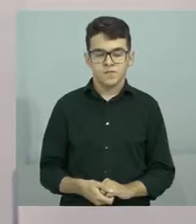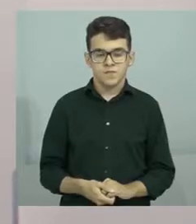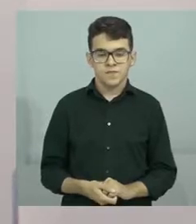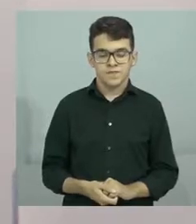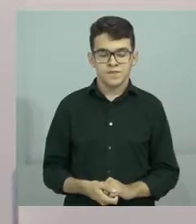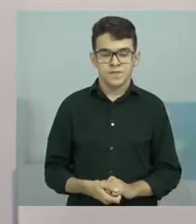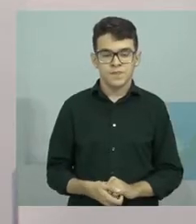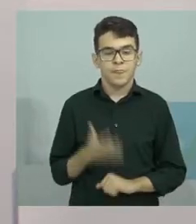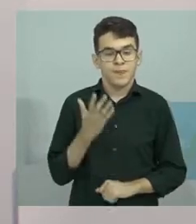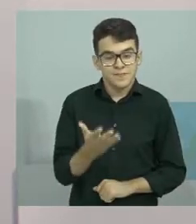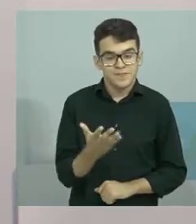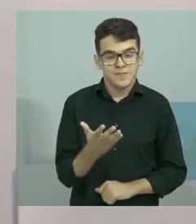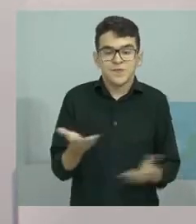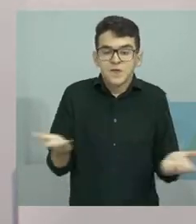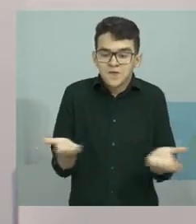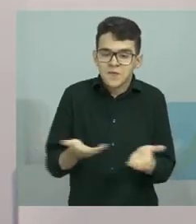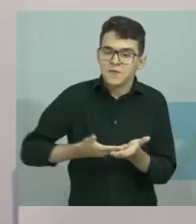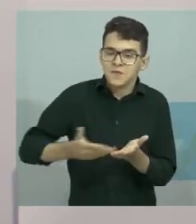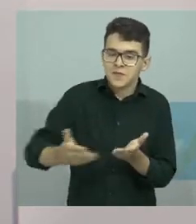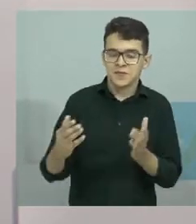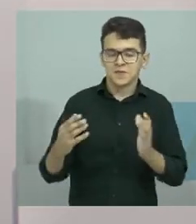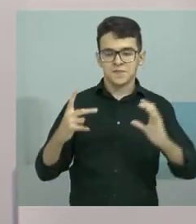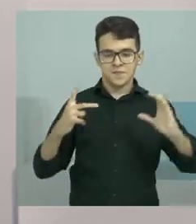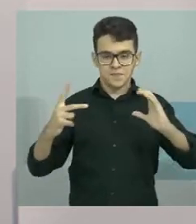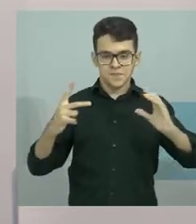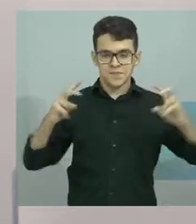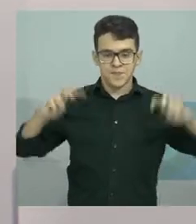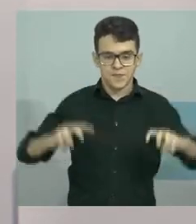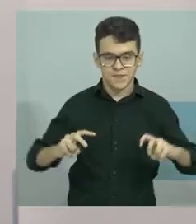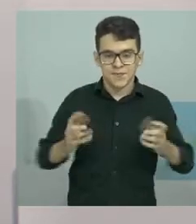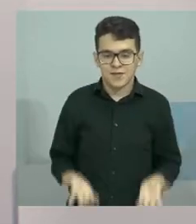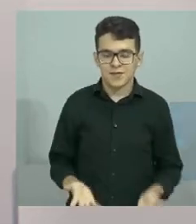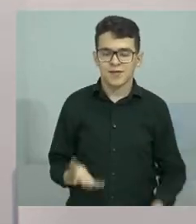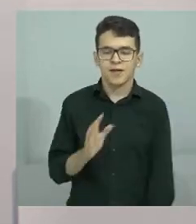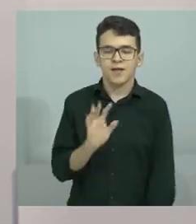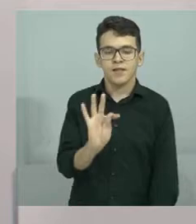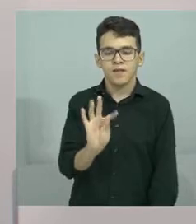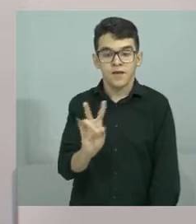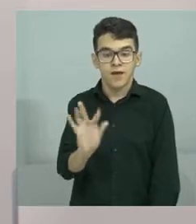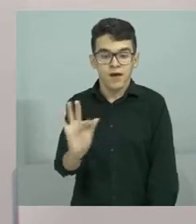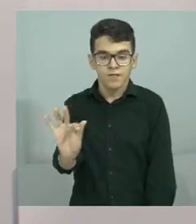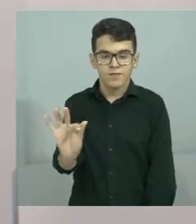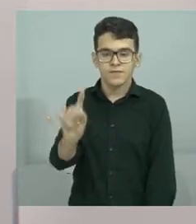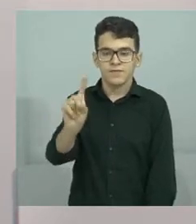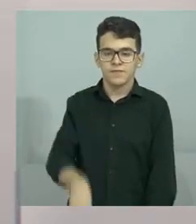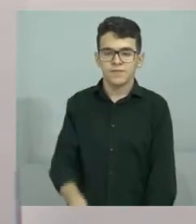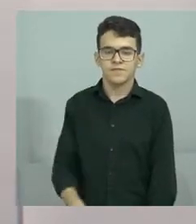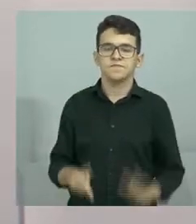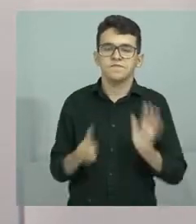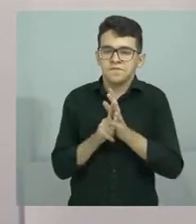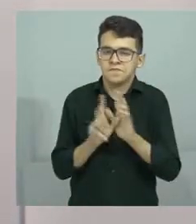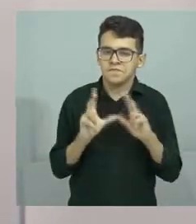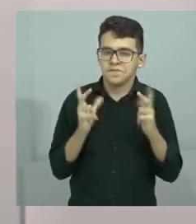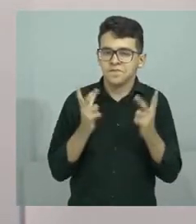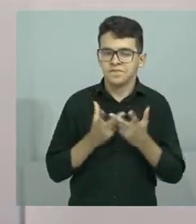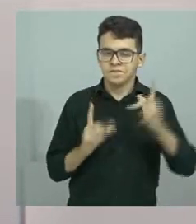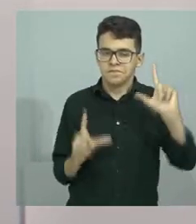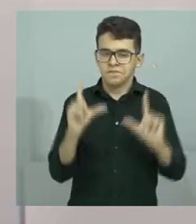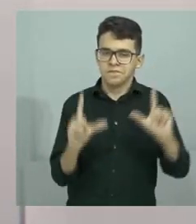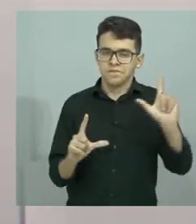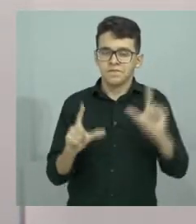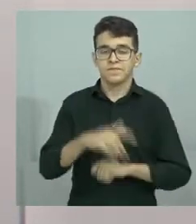Olá, estamos iniciando o plenário da cidade pela TV Fortaleza, a emissora da Câmara Municipal. Na